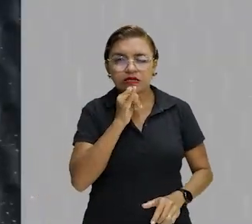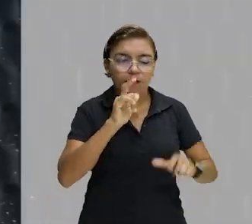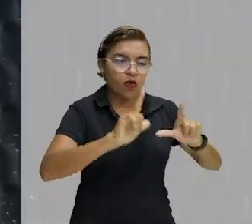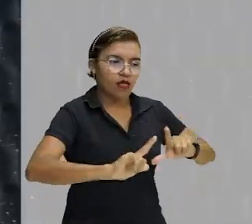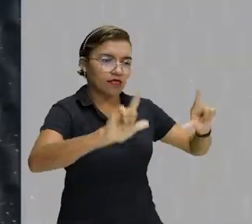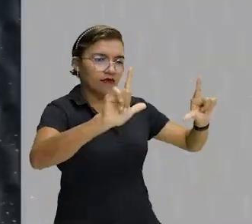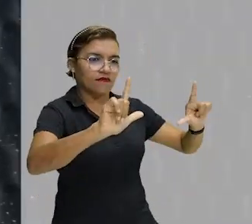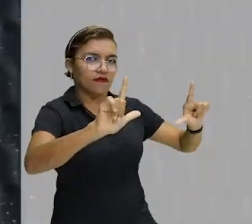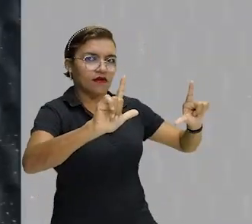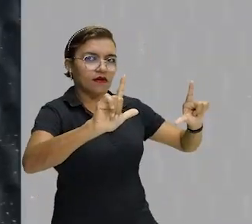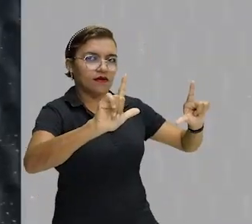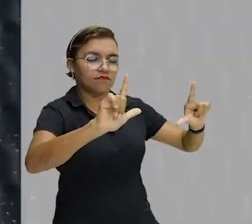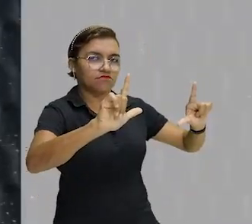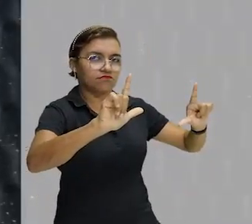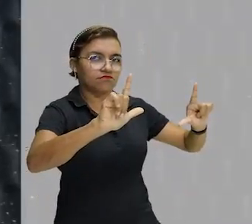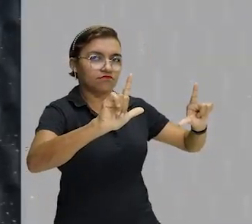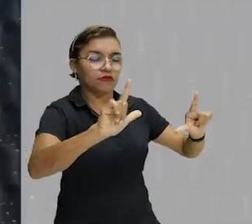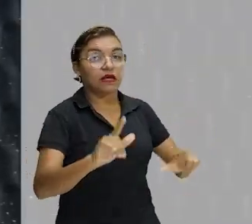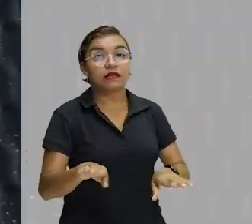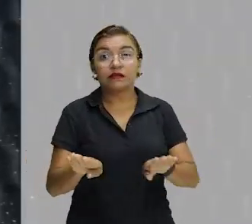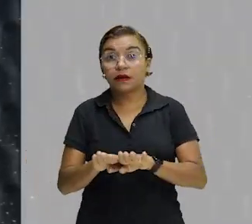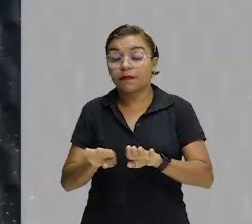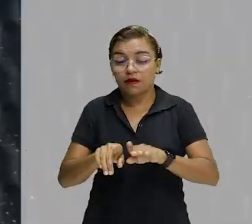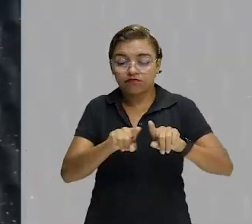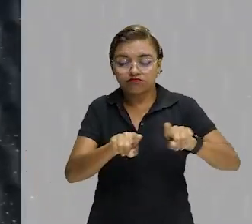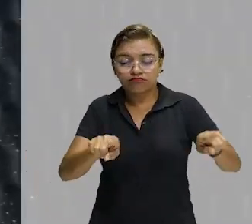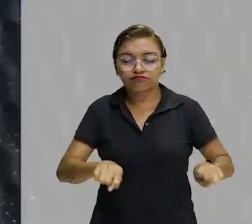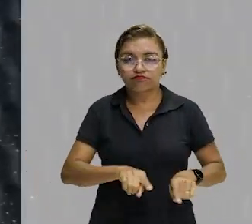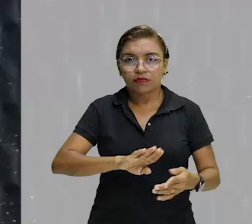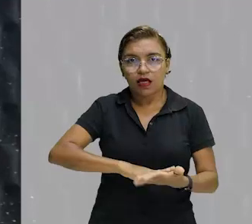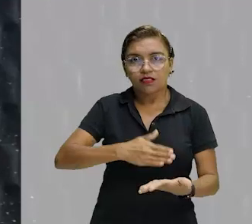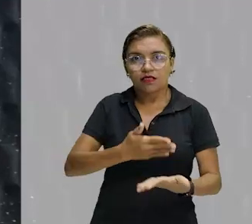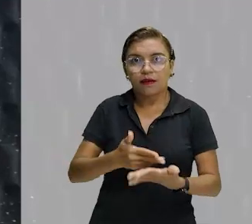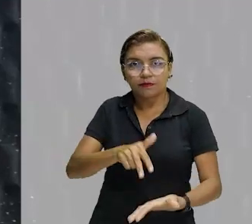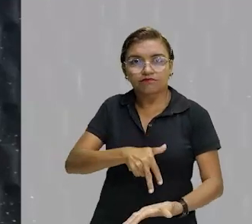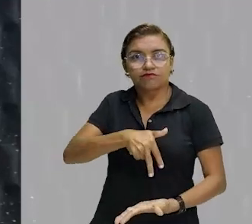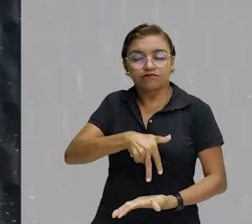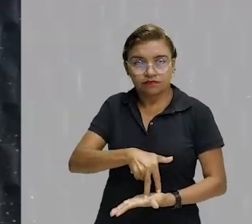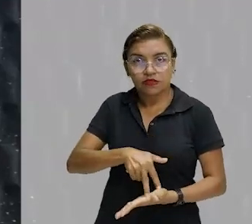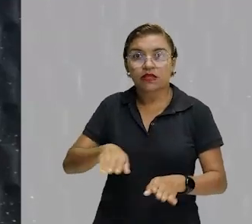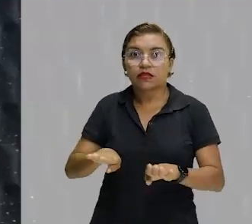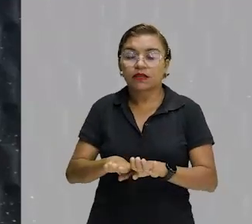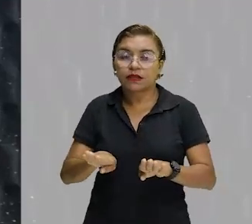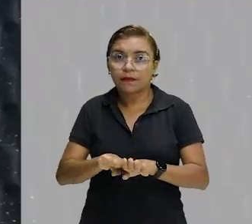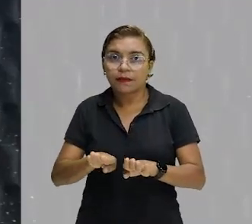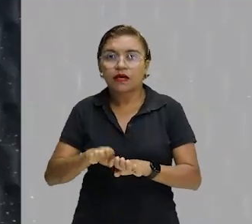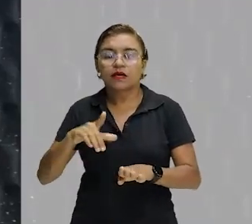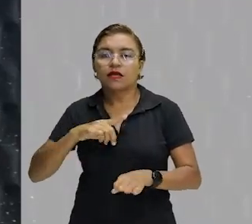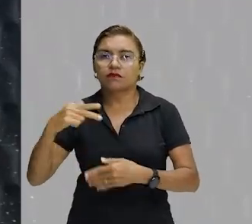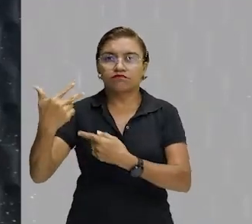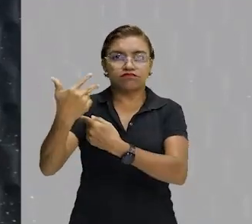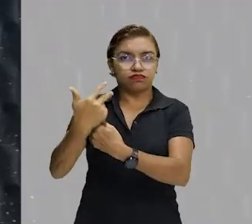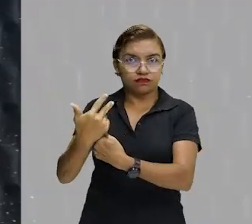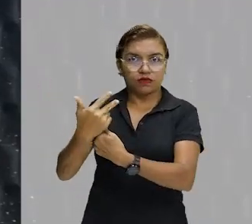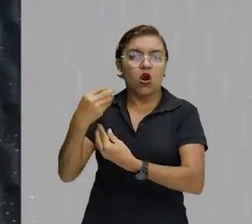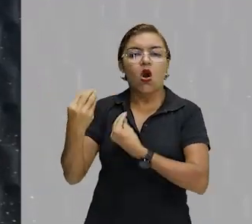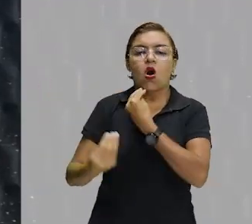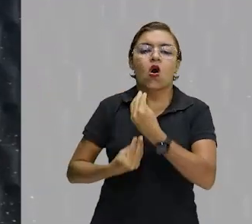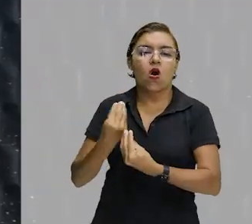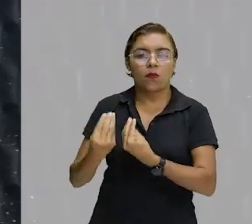e como a minha intérprete está. A composição do slide que eu fiz, onde eu coloco, a gente tem um padrão aqui para isso,